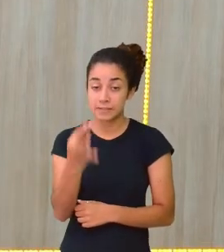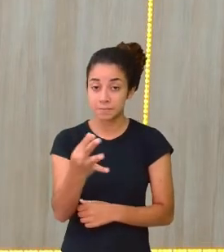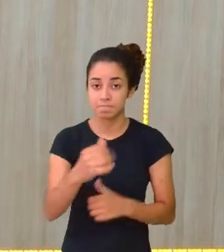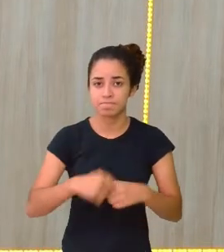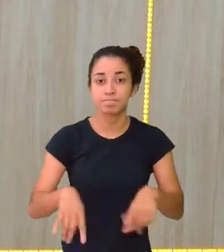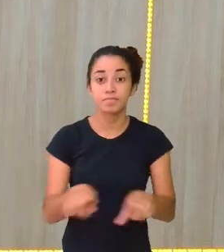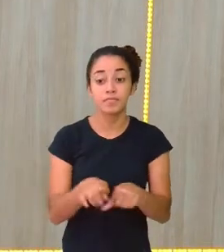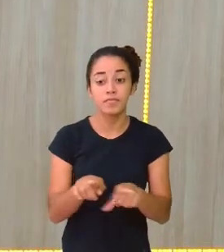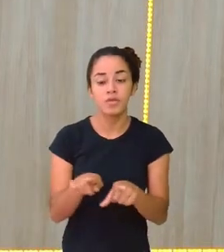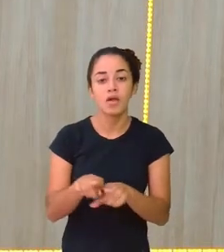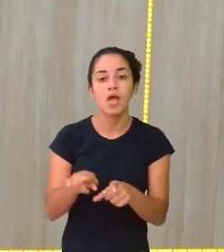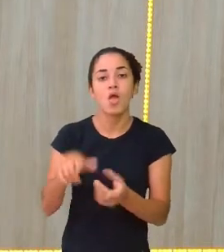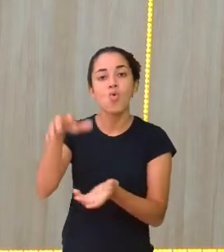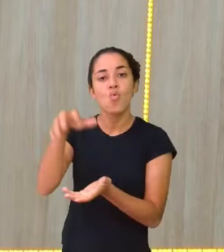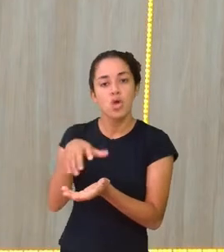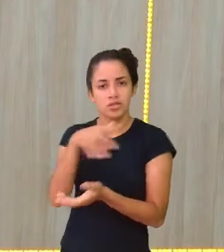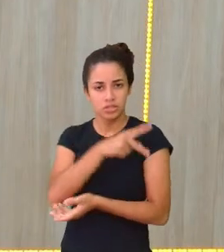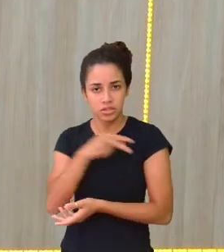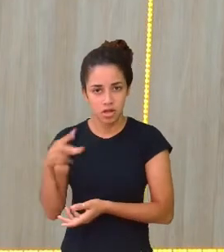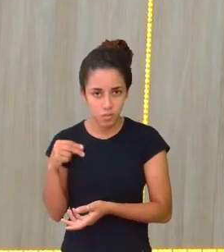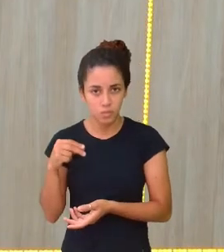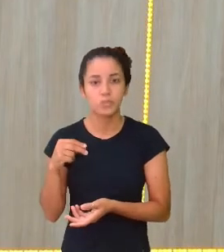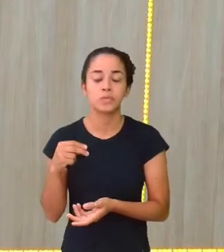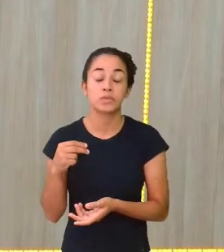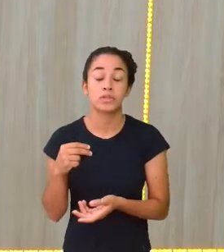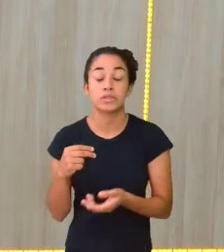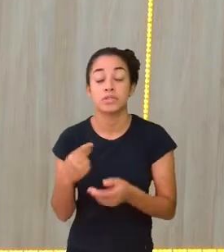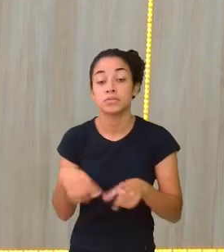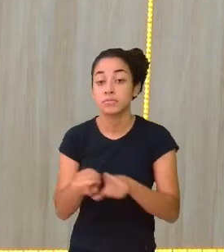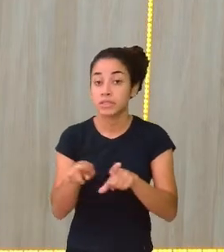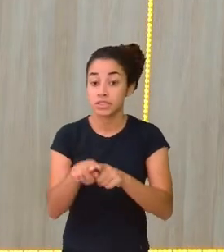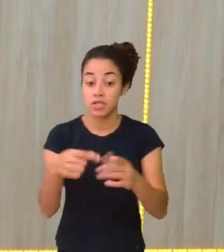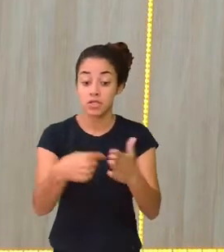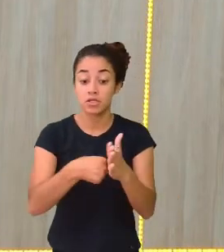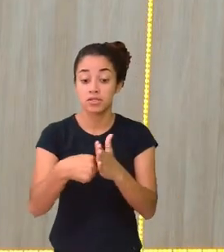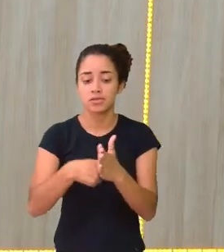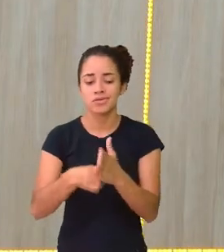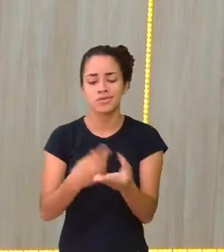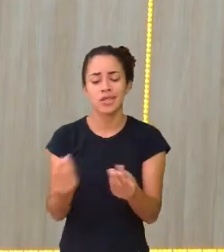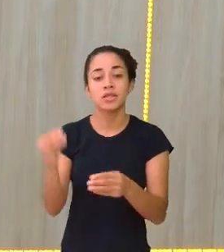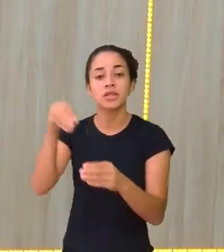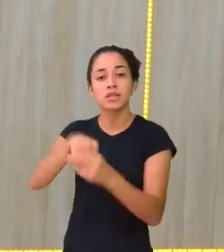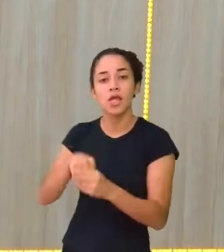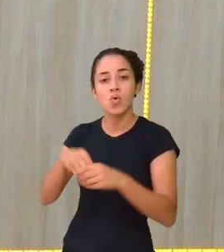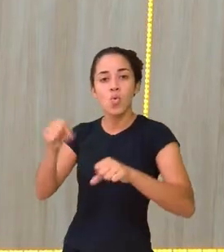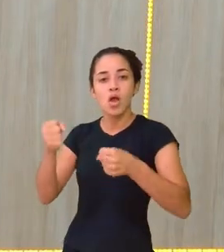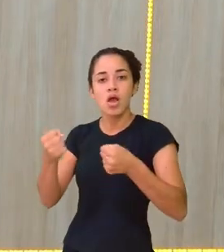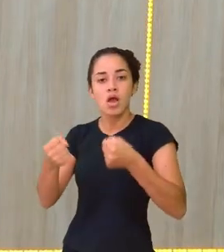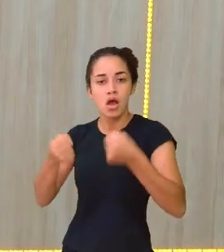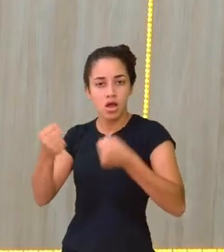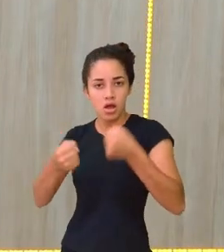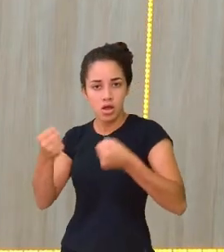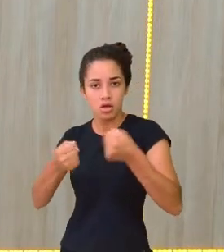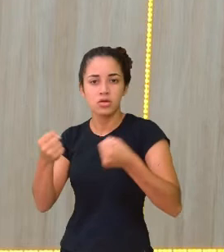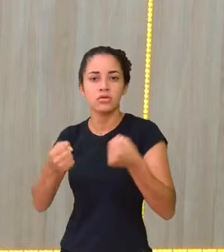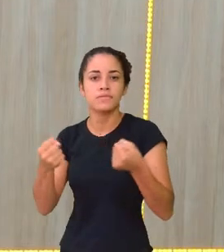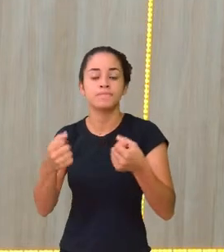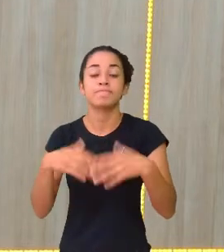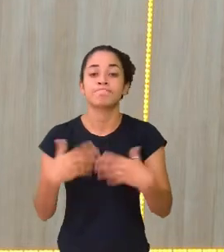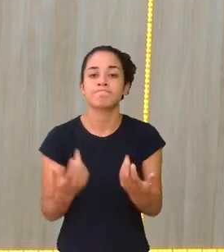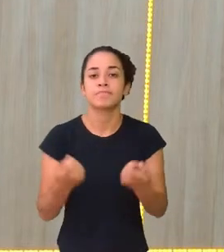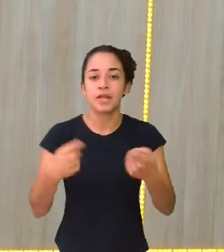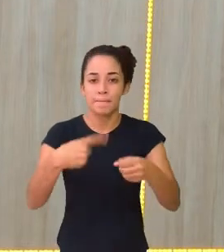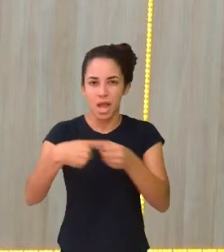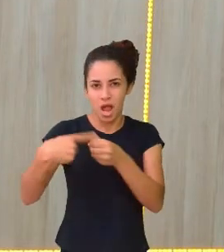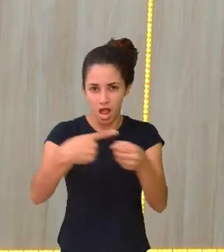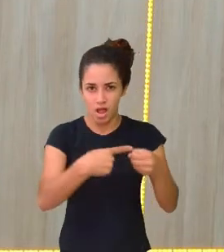de saúde, tem também a questão aí desses exames que são feitos dentro de um carro, onde ele está passando por vários bairros. Na